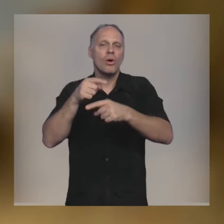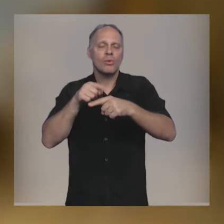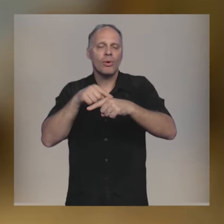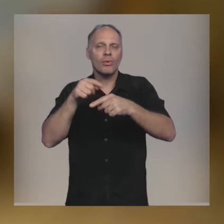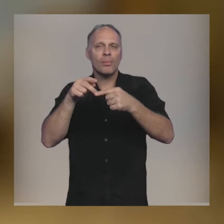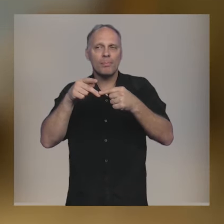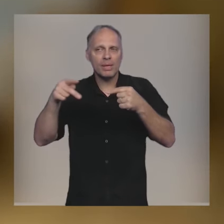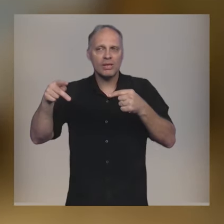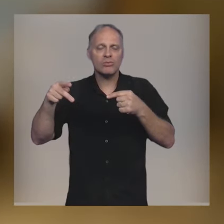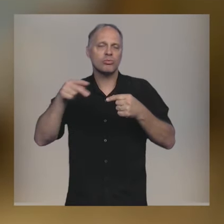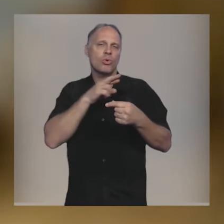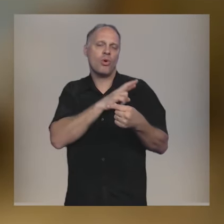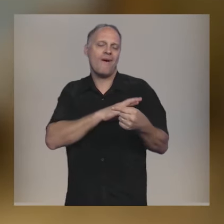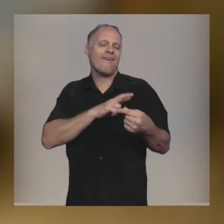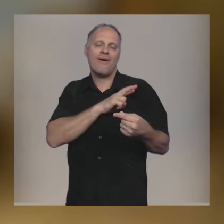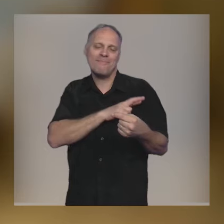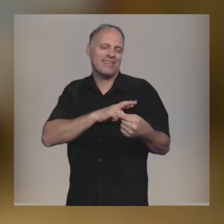do